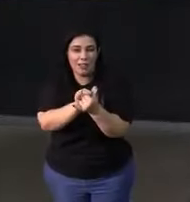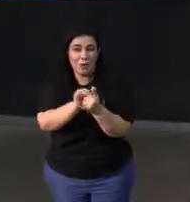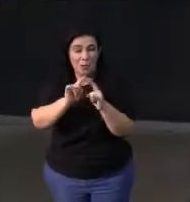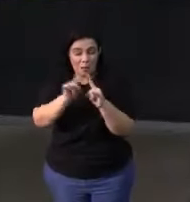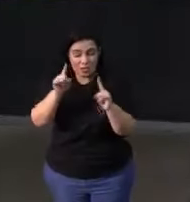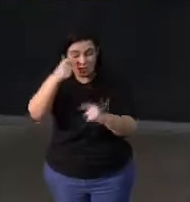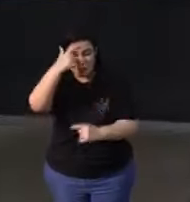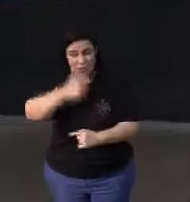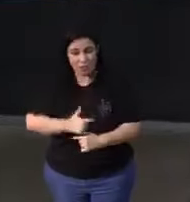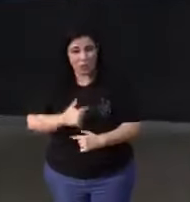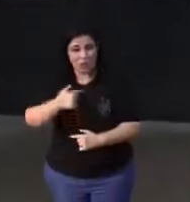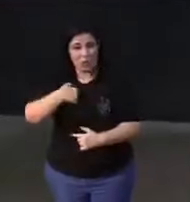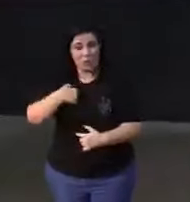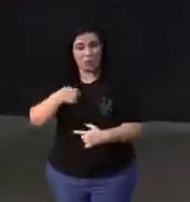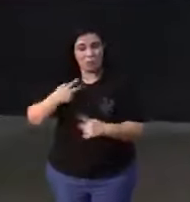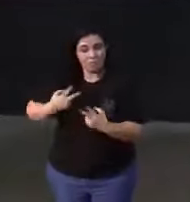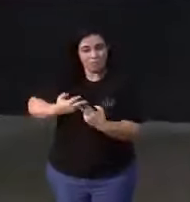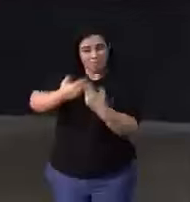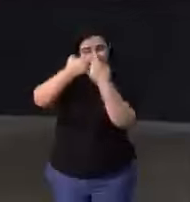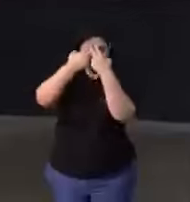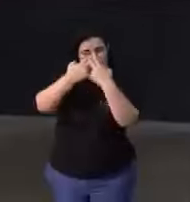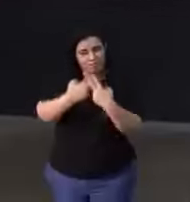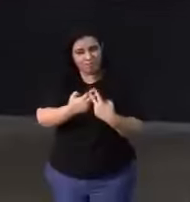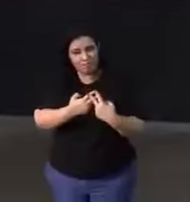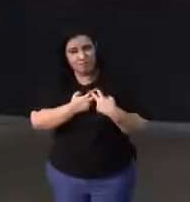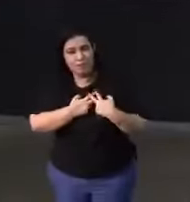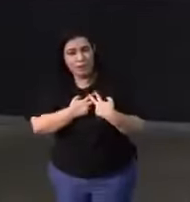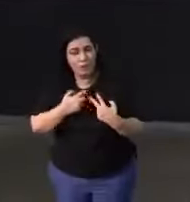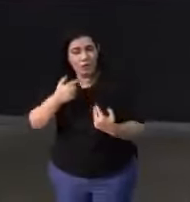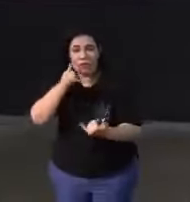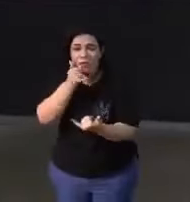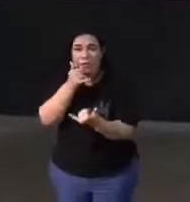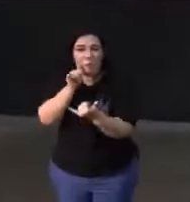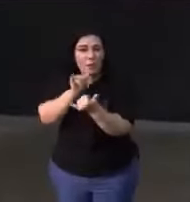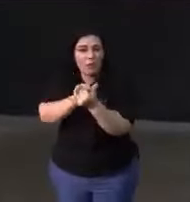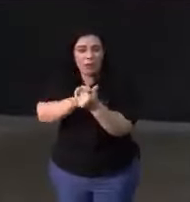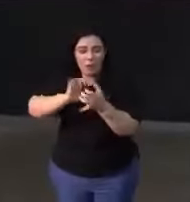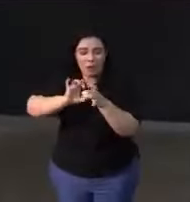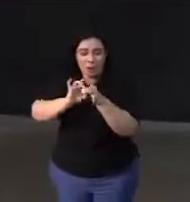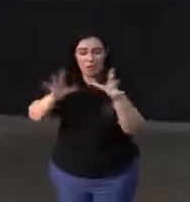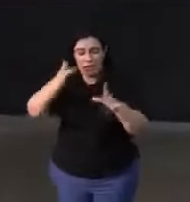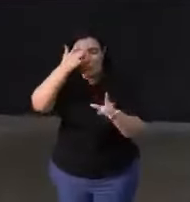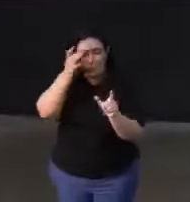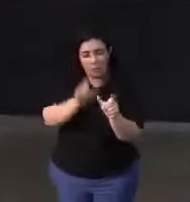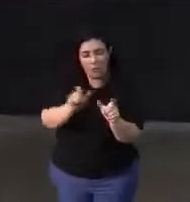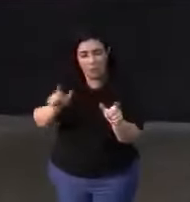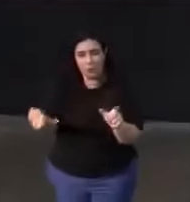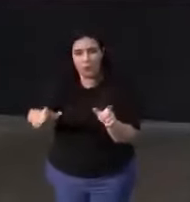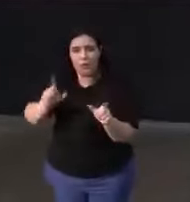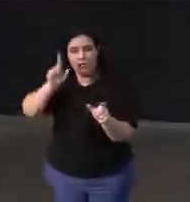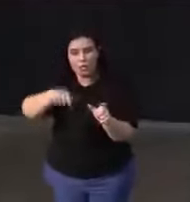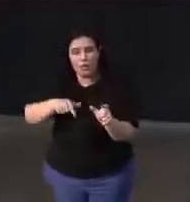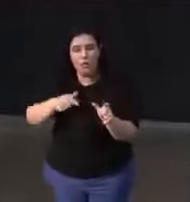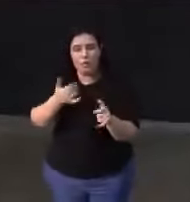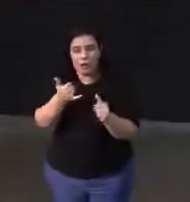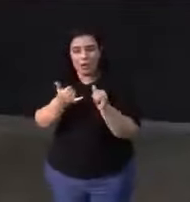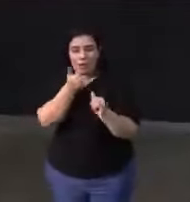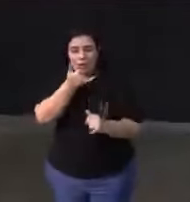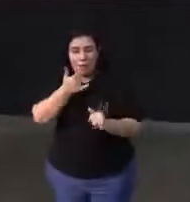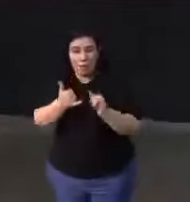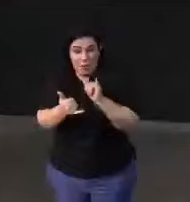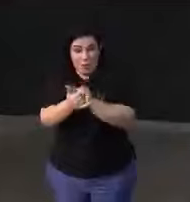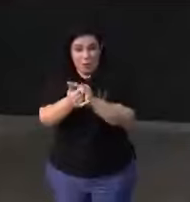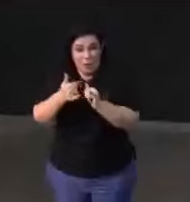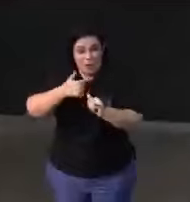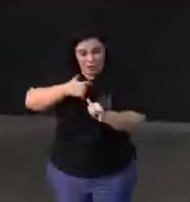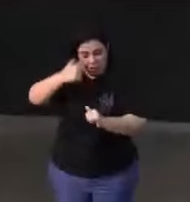você. Você não perdoa para libertar as pessoas, você perdoa é para se